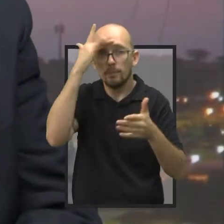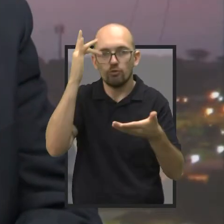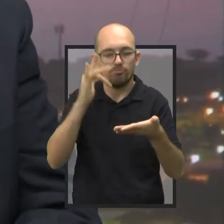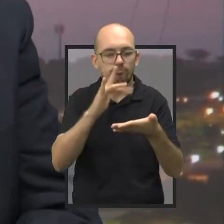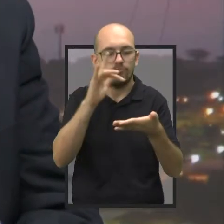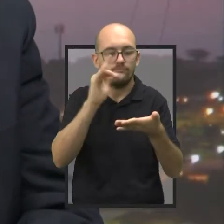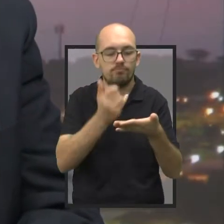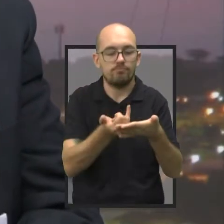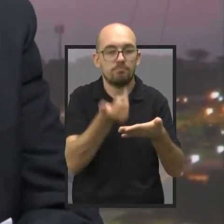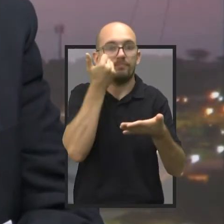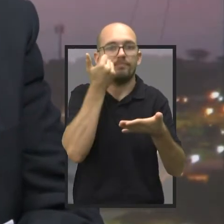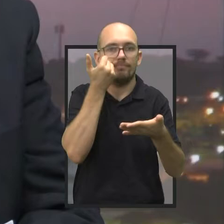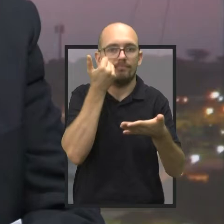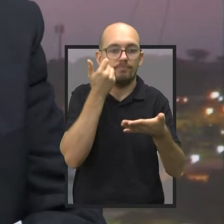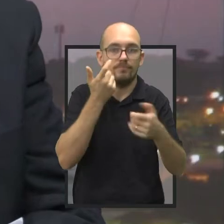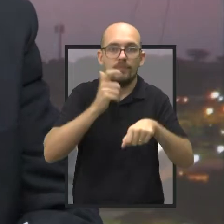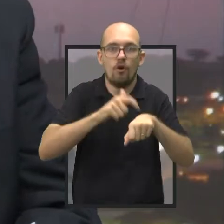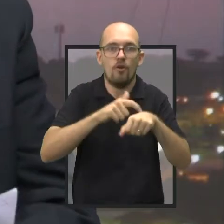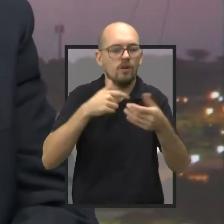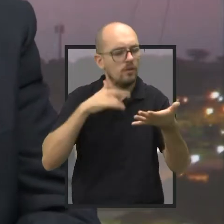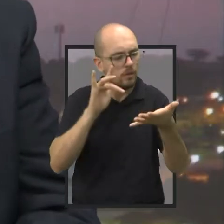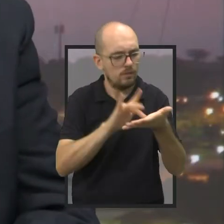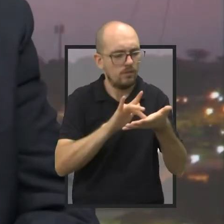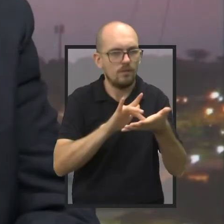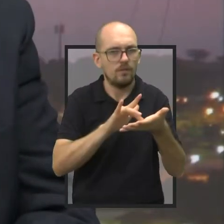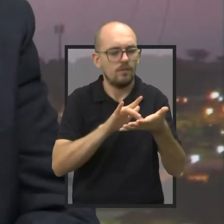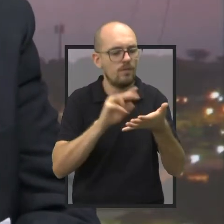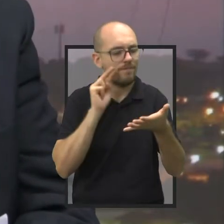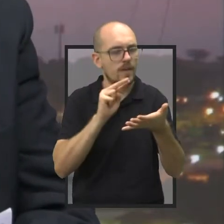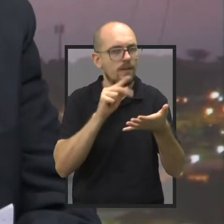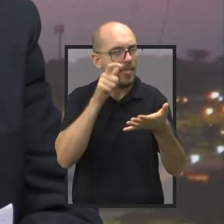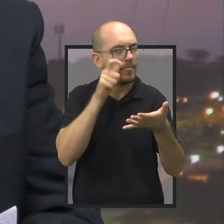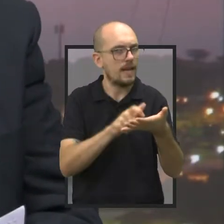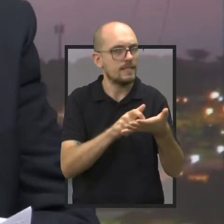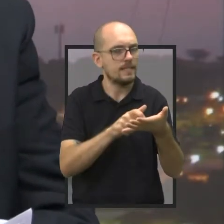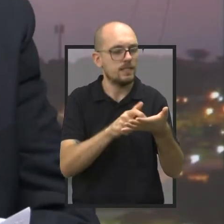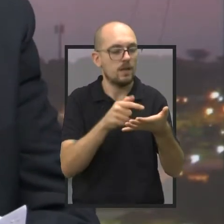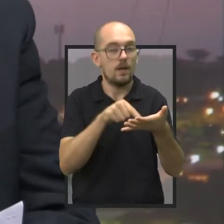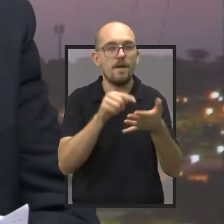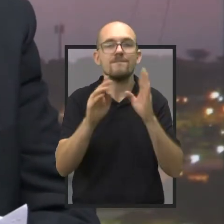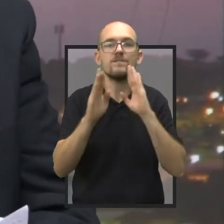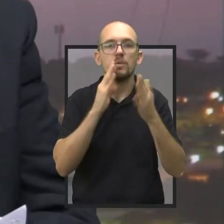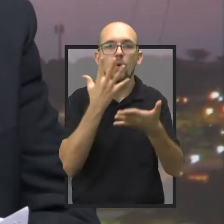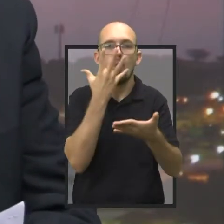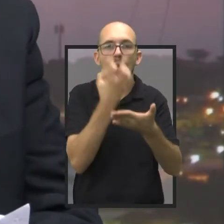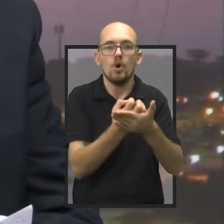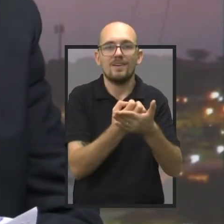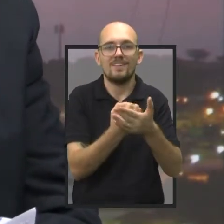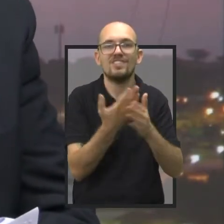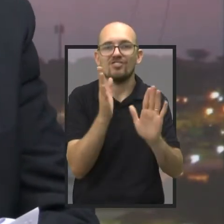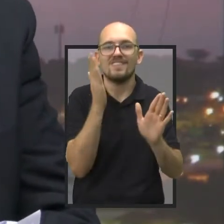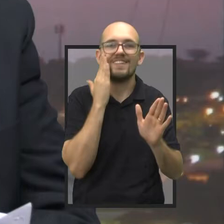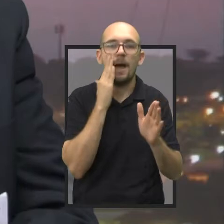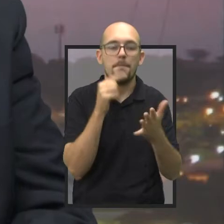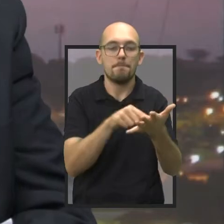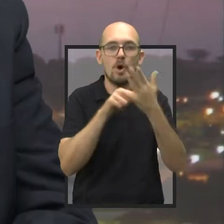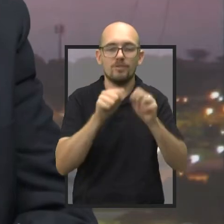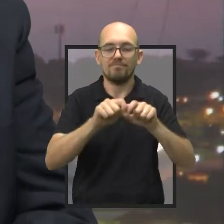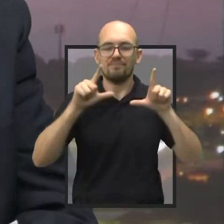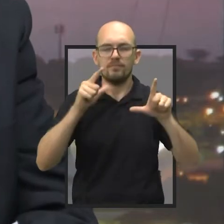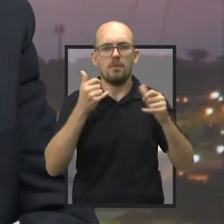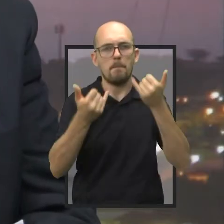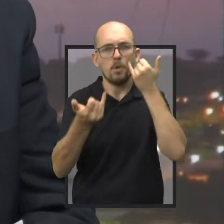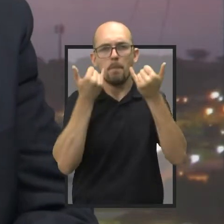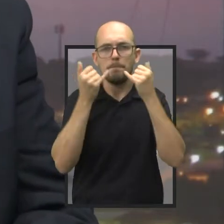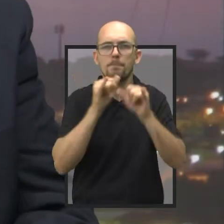dessa ferramenta, já vem quem tem interesse pelo seu produto e já lança propaganda, já lança